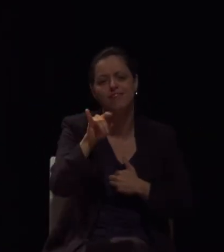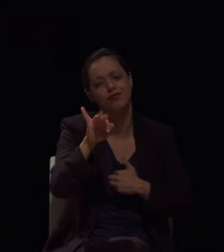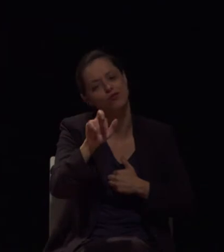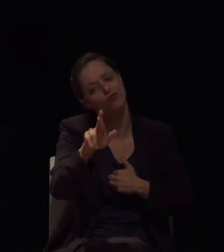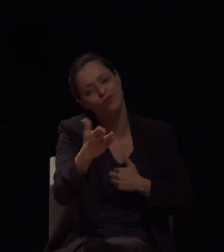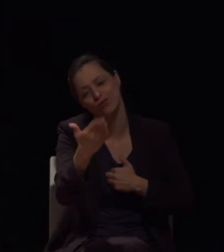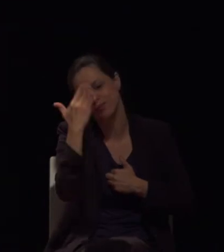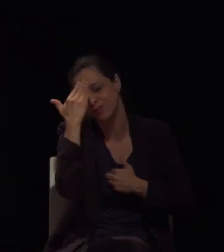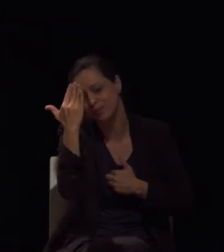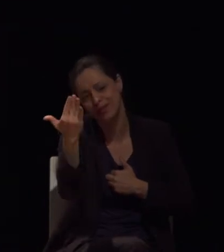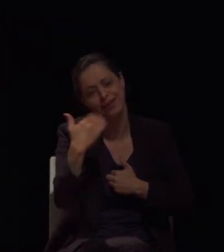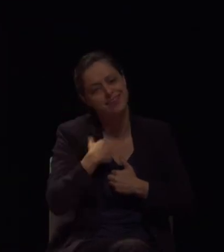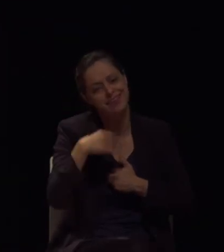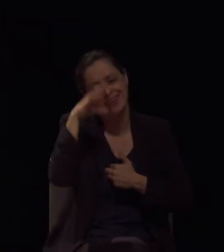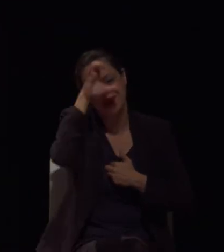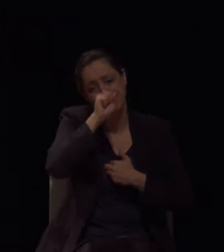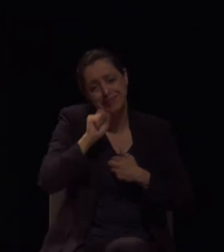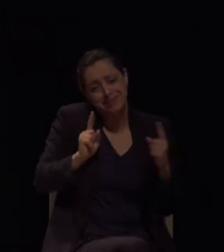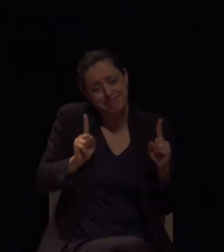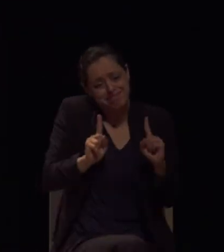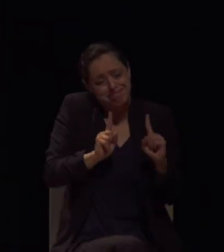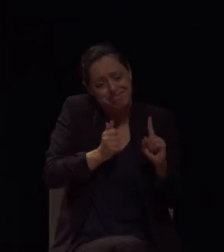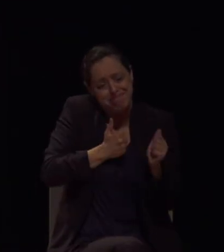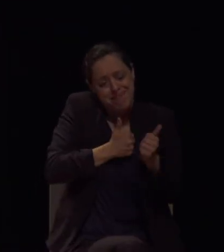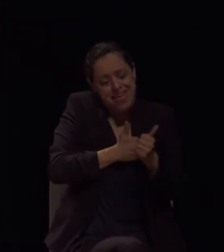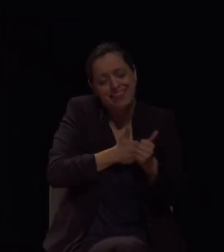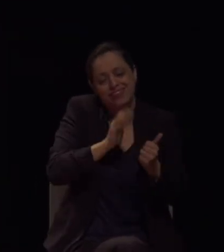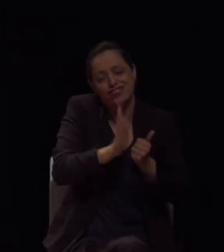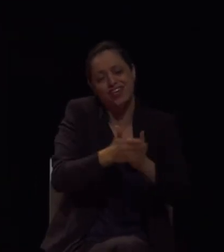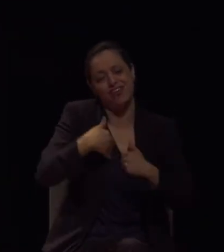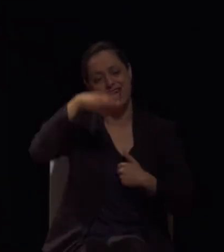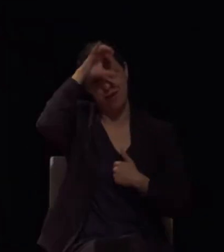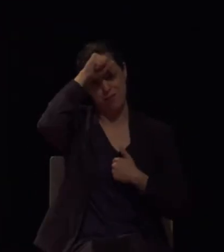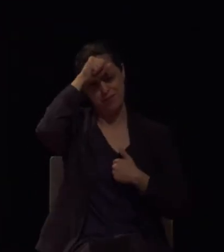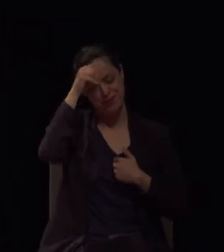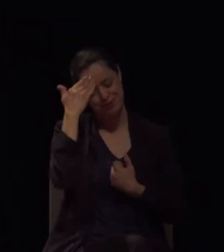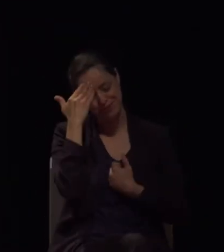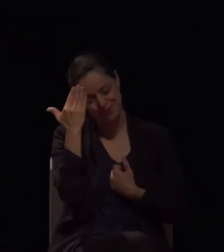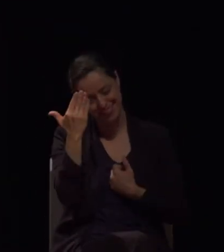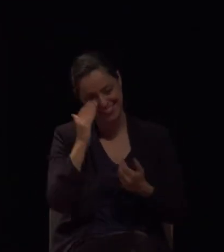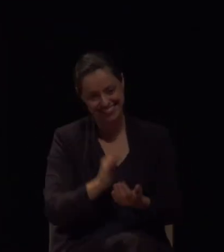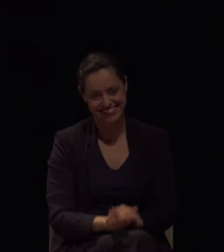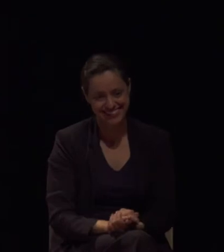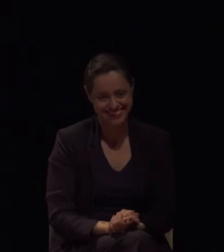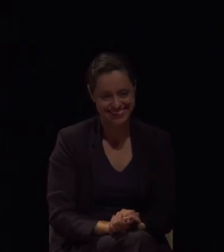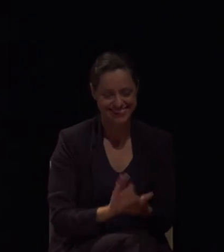aprendizado sente só tá perto de você tá bom muito obrigada